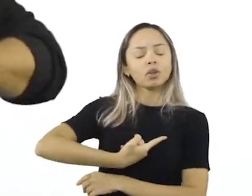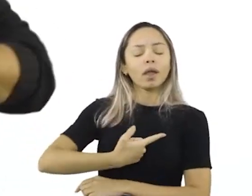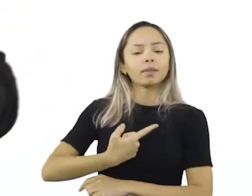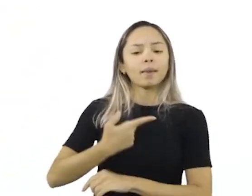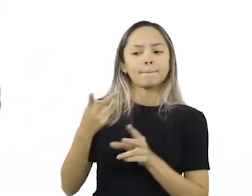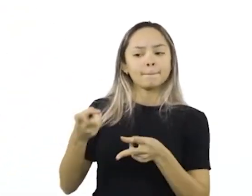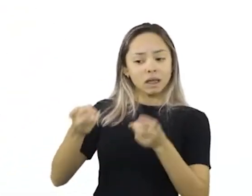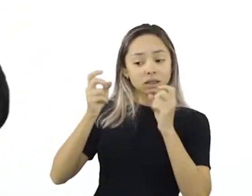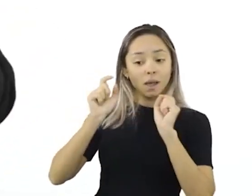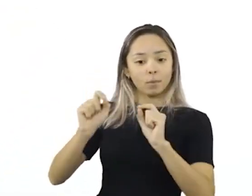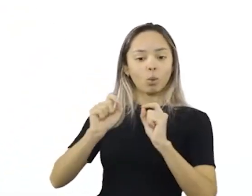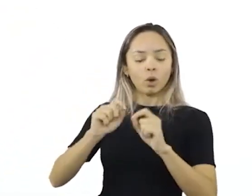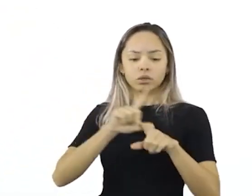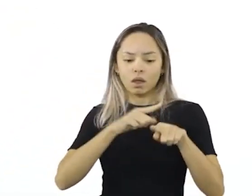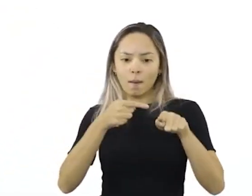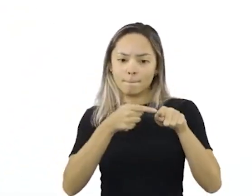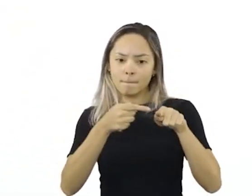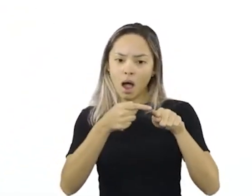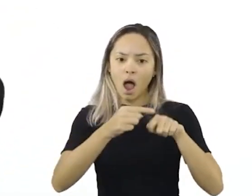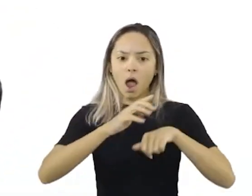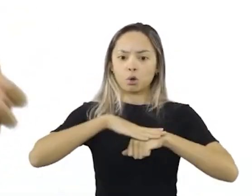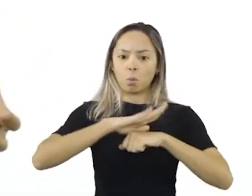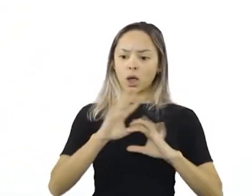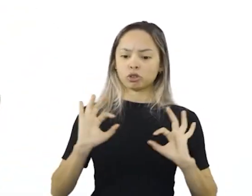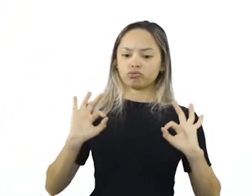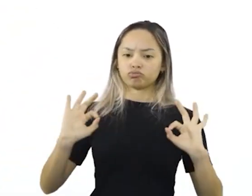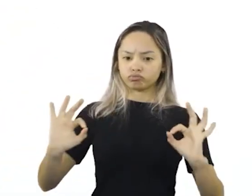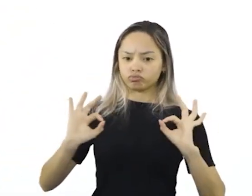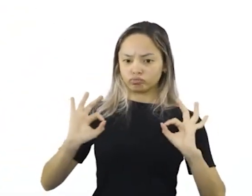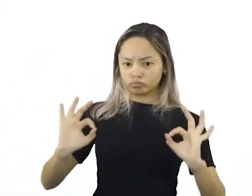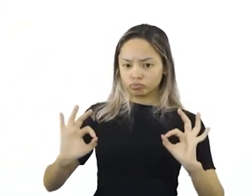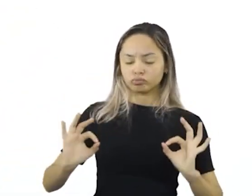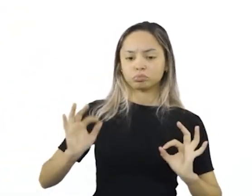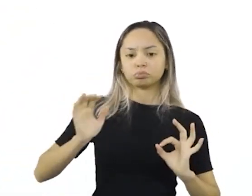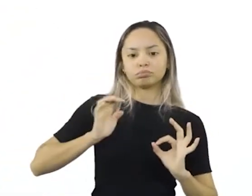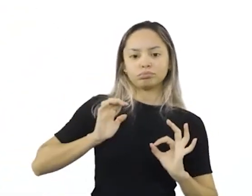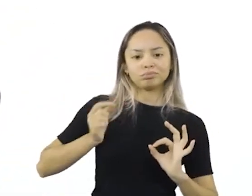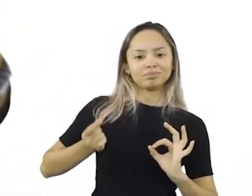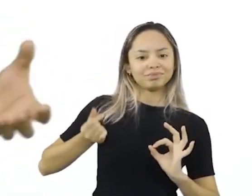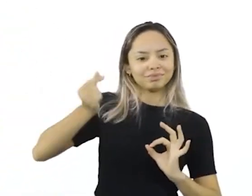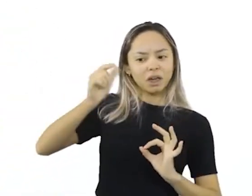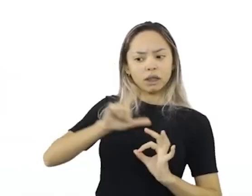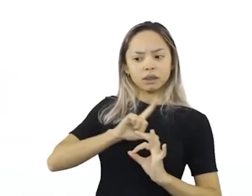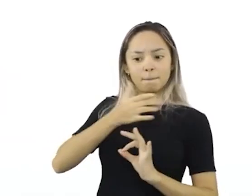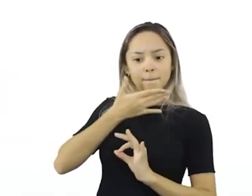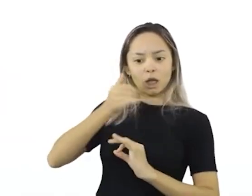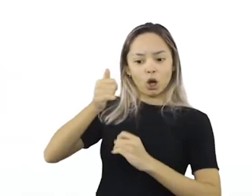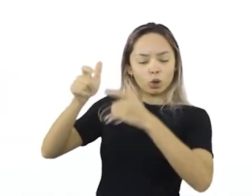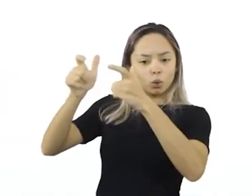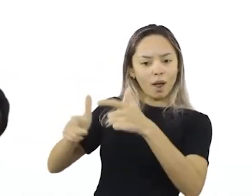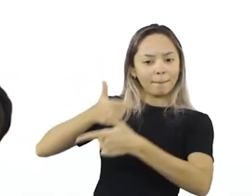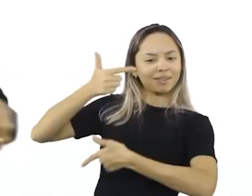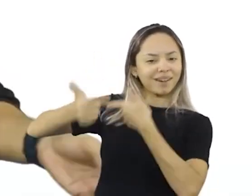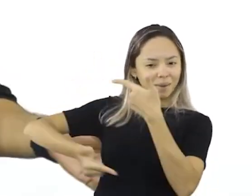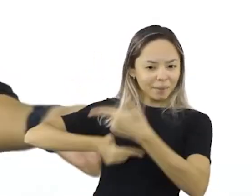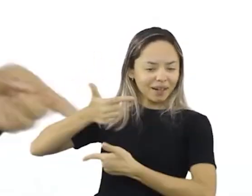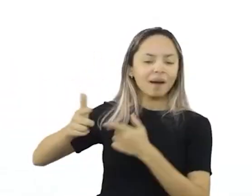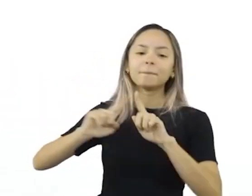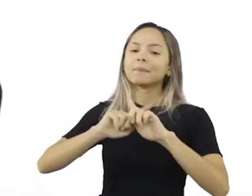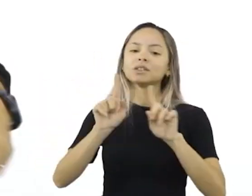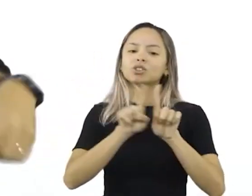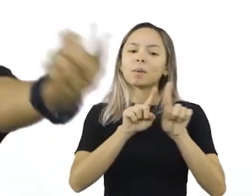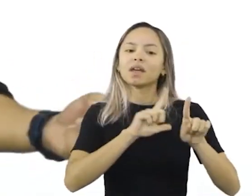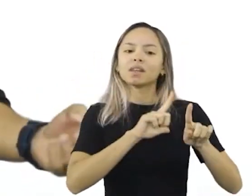cidade, os bairros mais nobres que concentram ali as maiores ofertas de emprego, mas a gente vê também ali